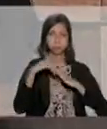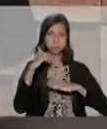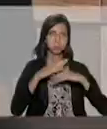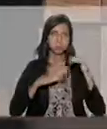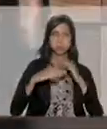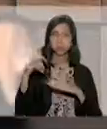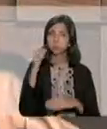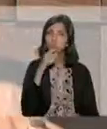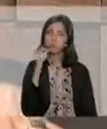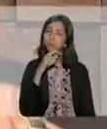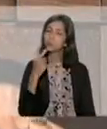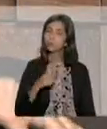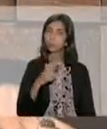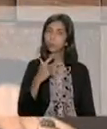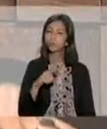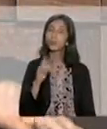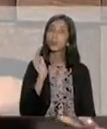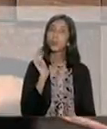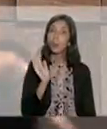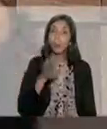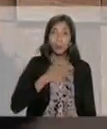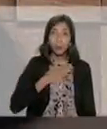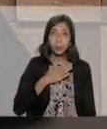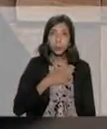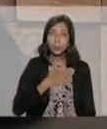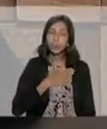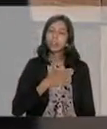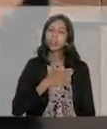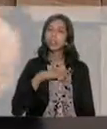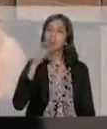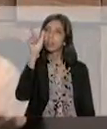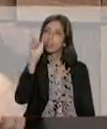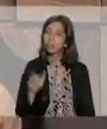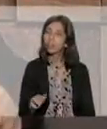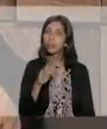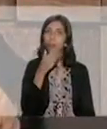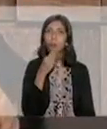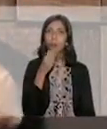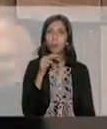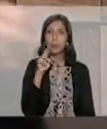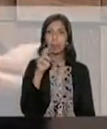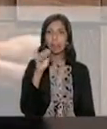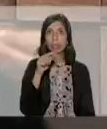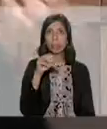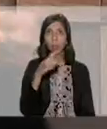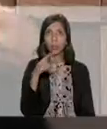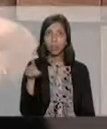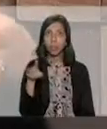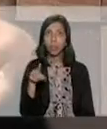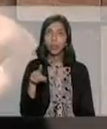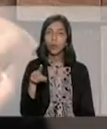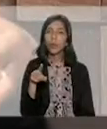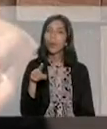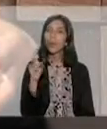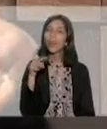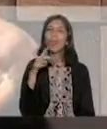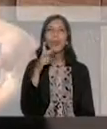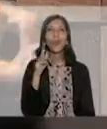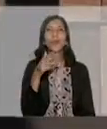expert em humor, mas, para mim, a figura do Renato Aragão é o nosso